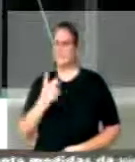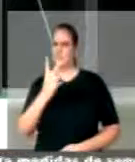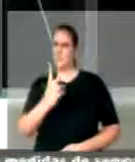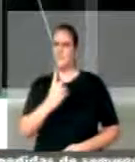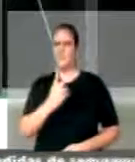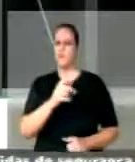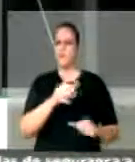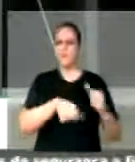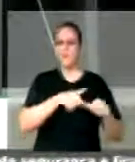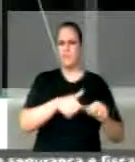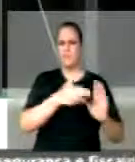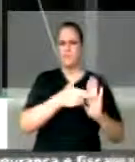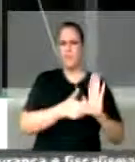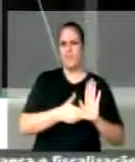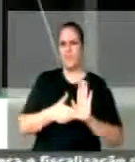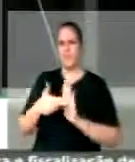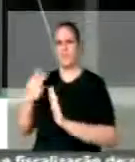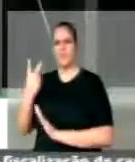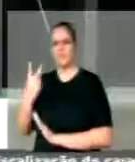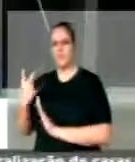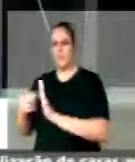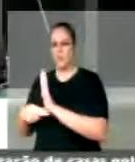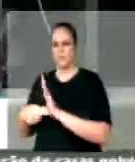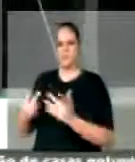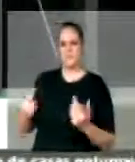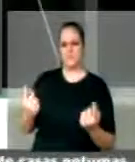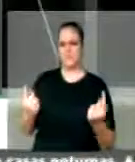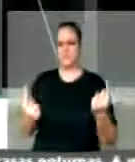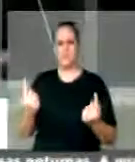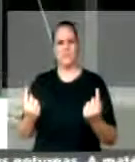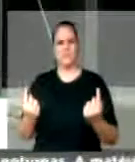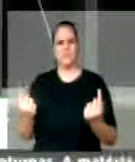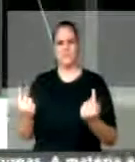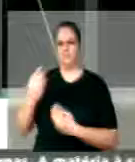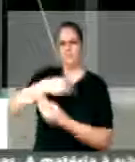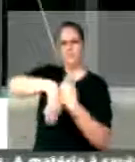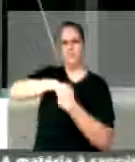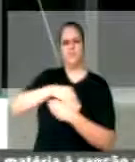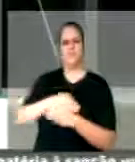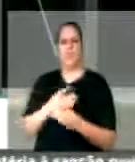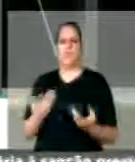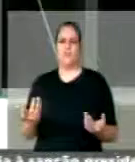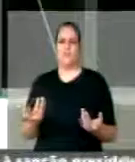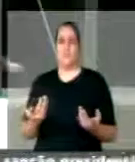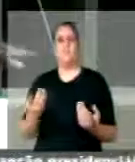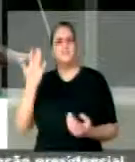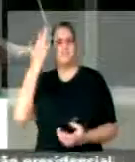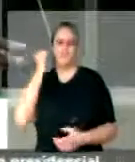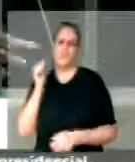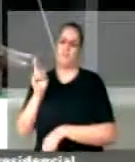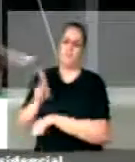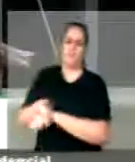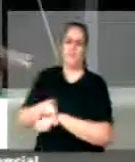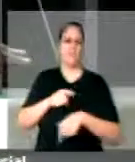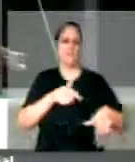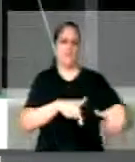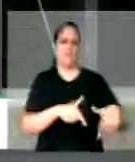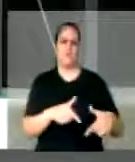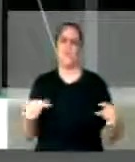Não dá para falar de reforma da Previdência sem falar da reforma trabalhista. As duas